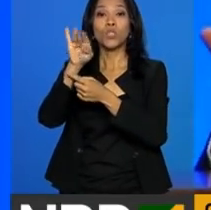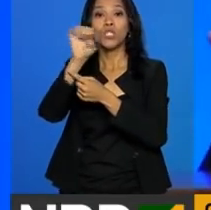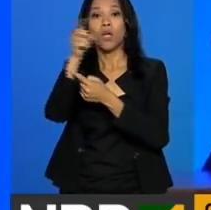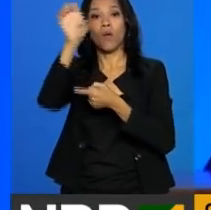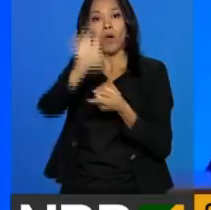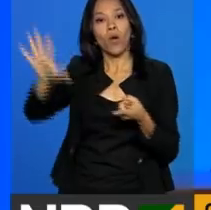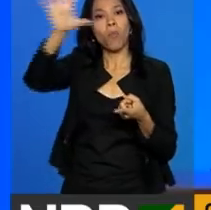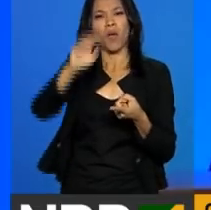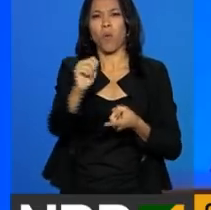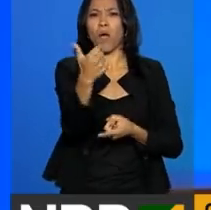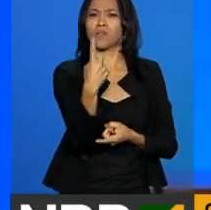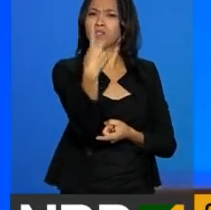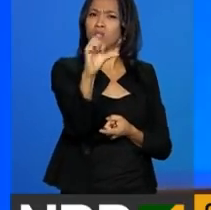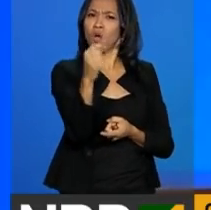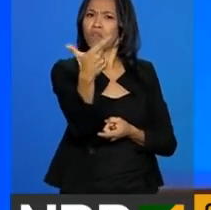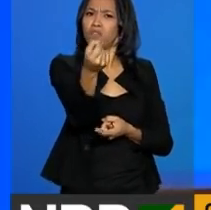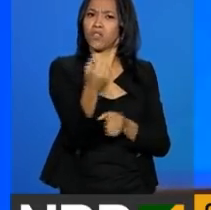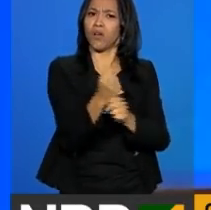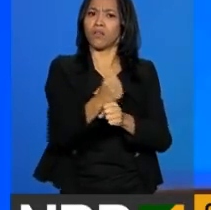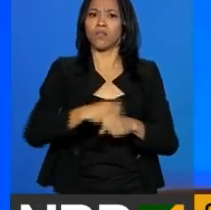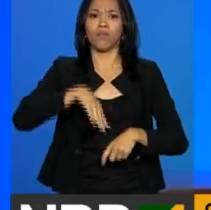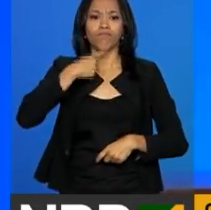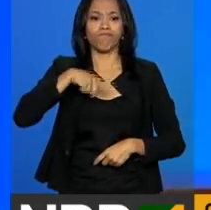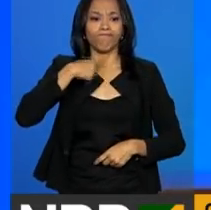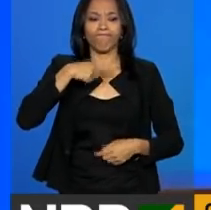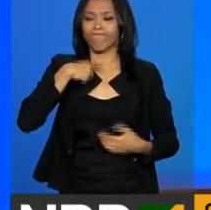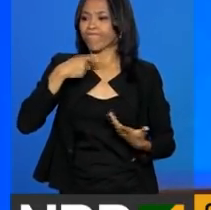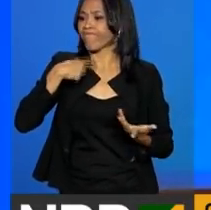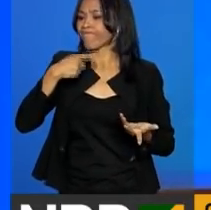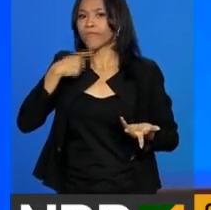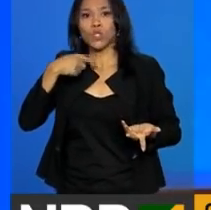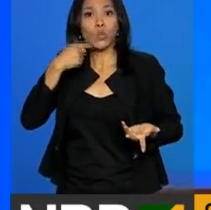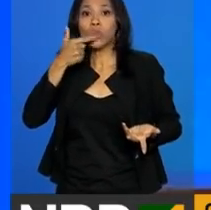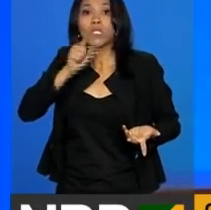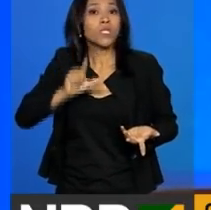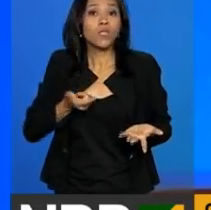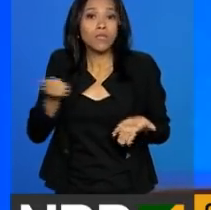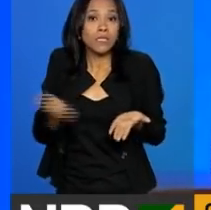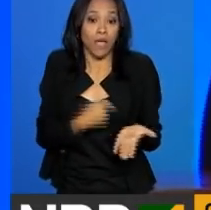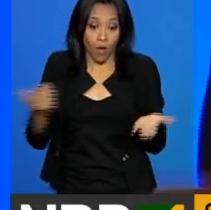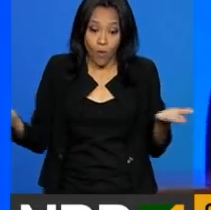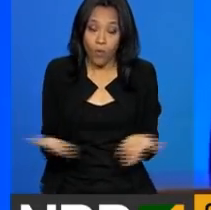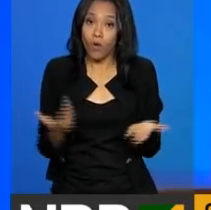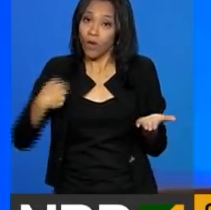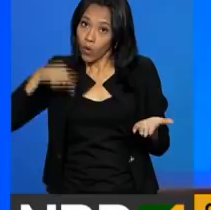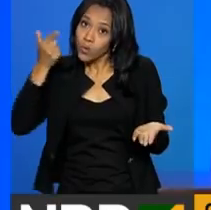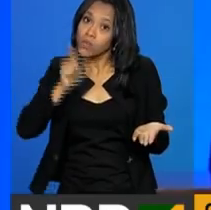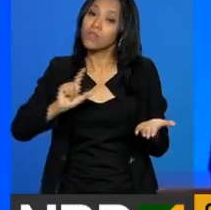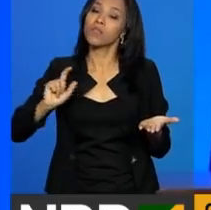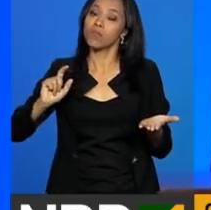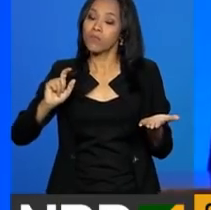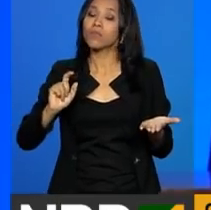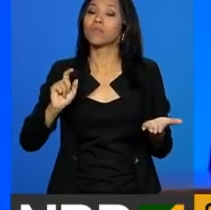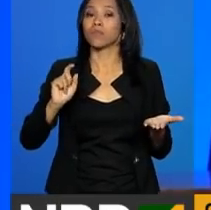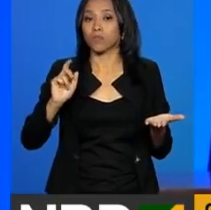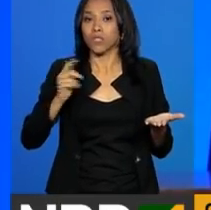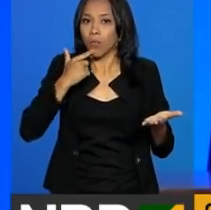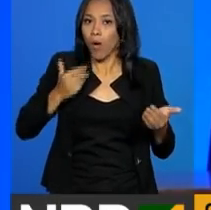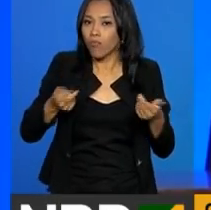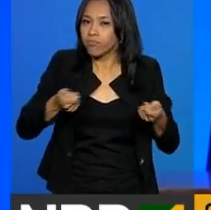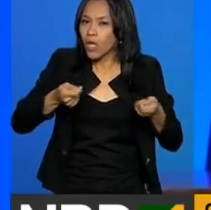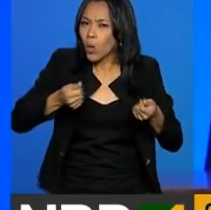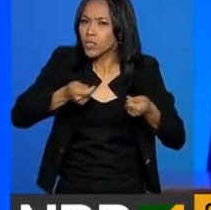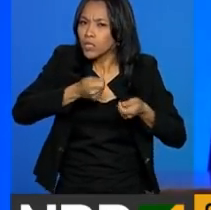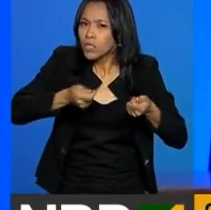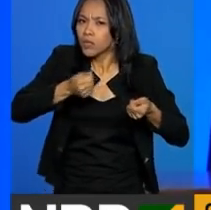20 anos e que não se conseguiu levar adiante nós resgatamos na verdade a vocação original do mercosul